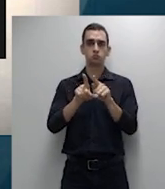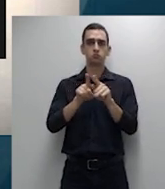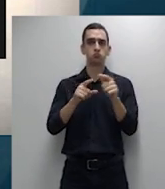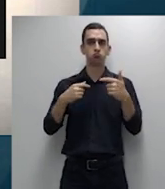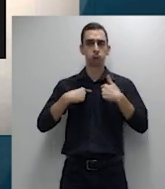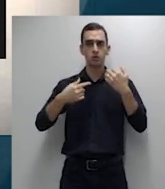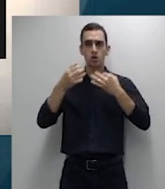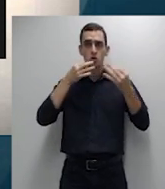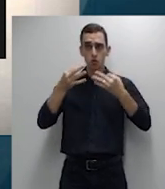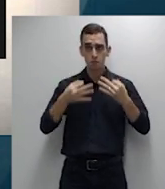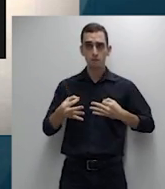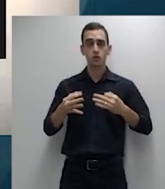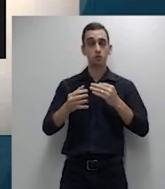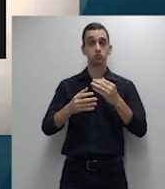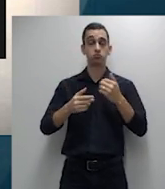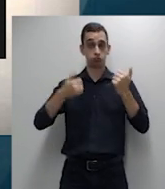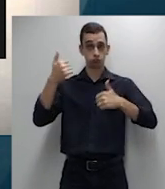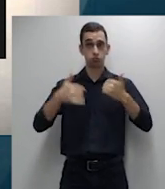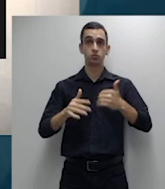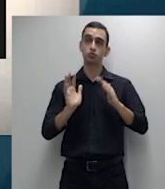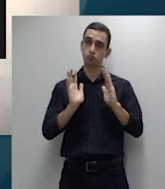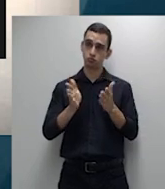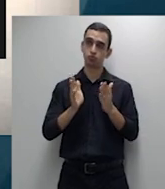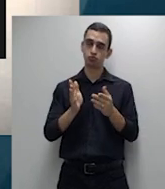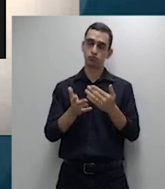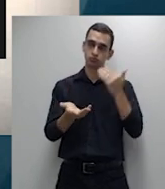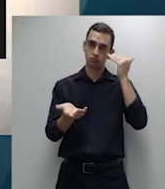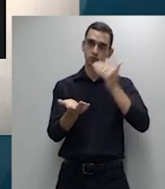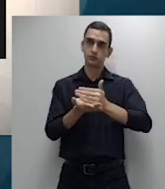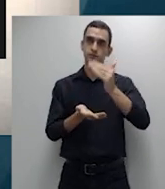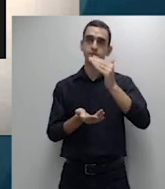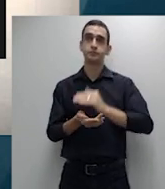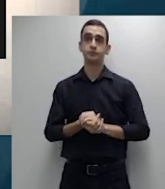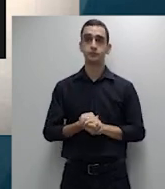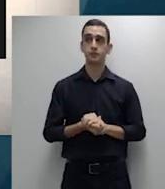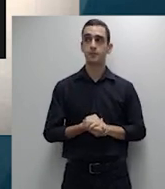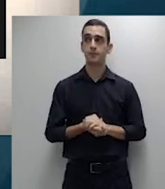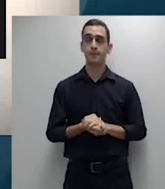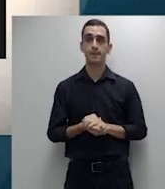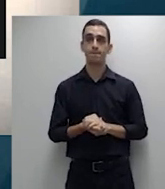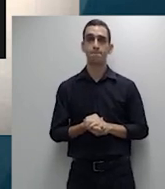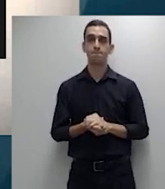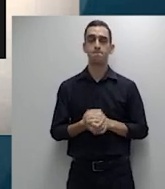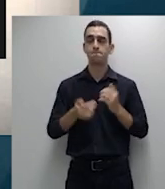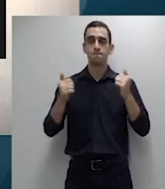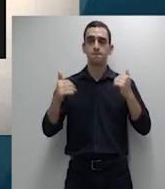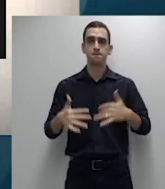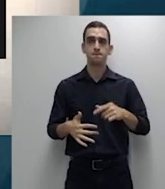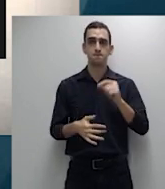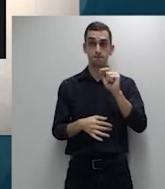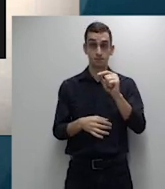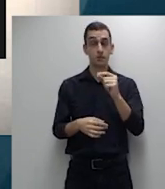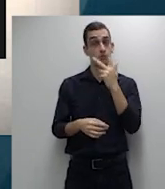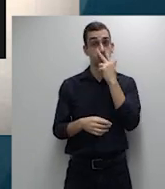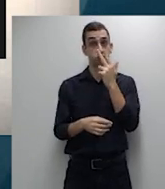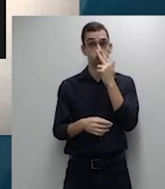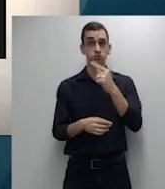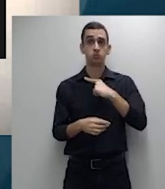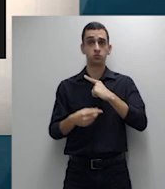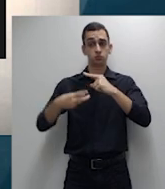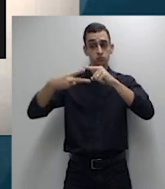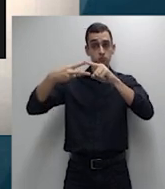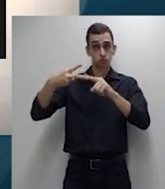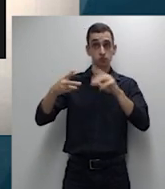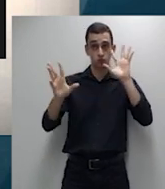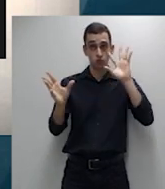argumentos bom então vou começar dizendo que me parece que a duas